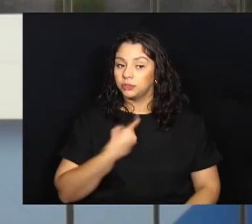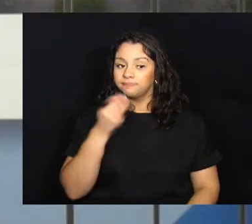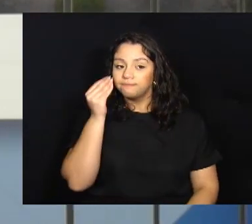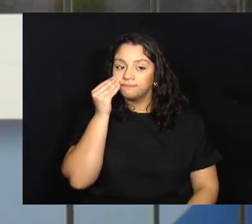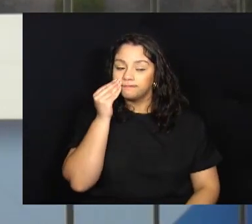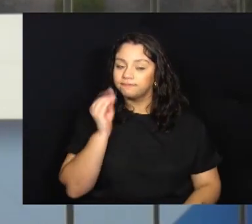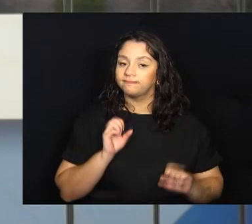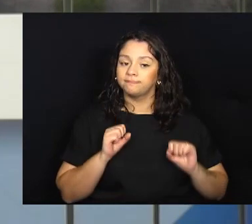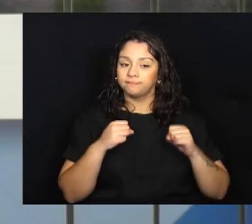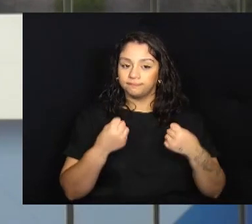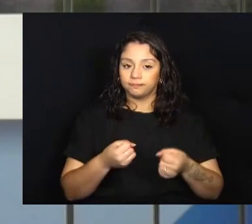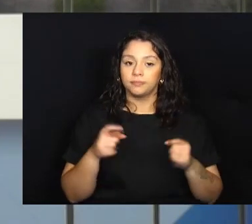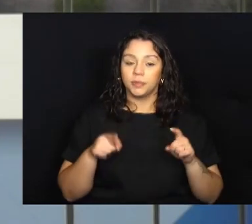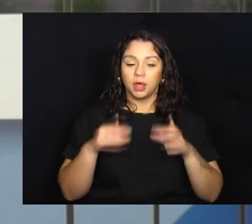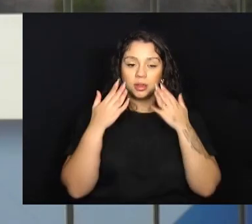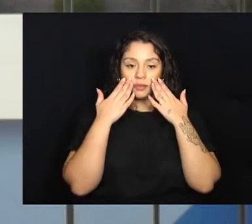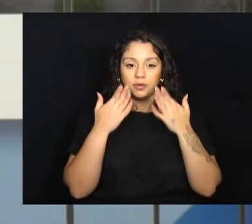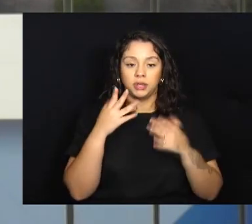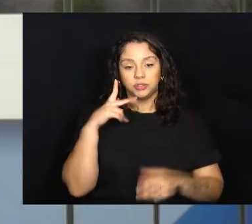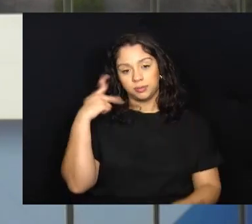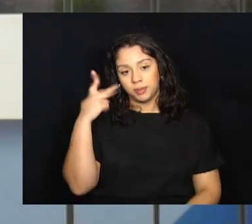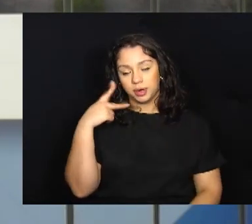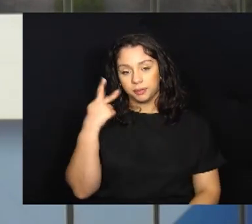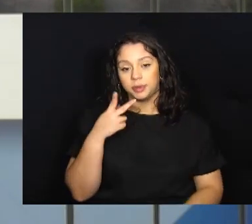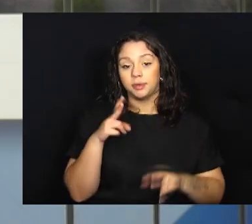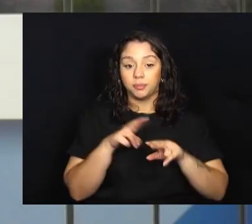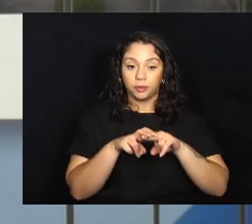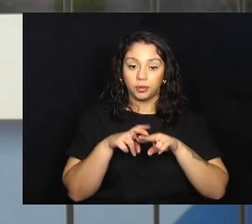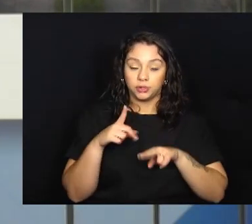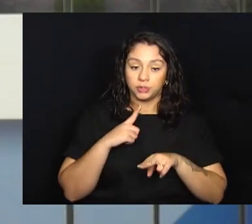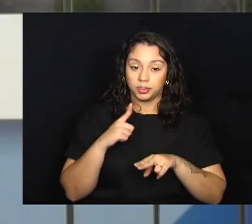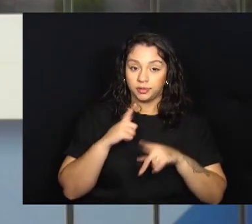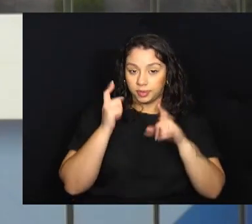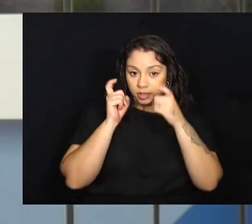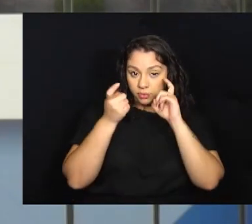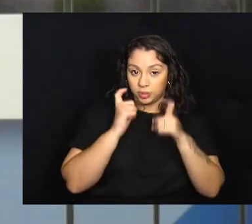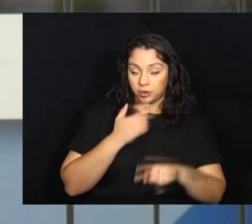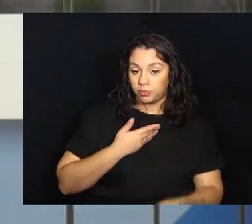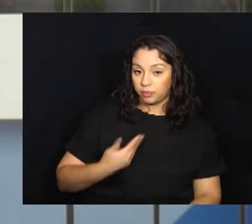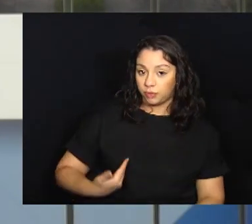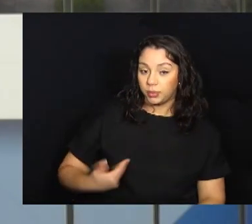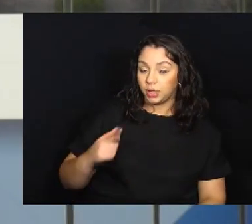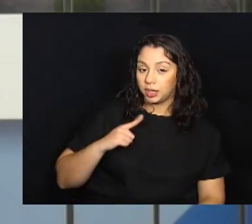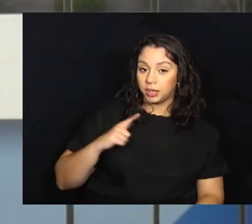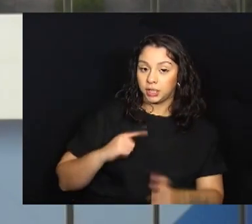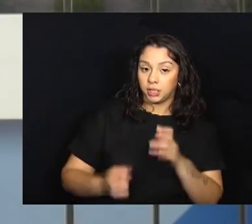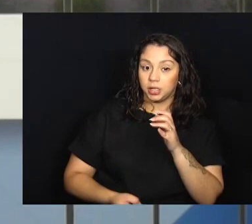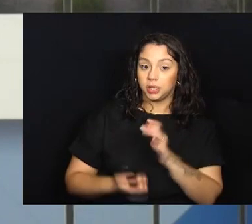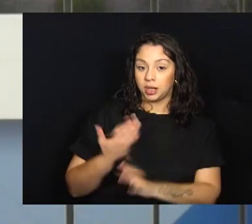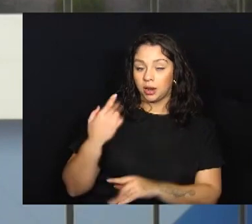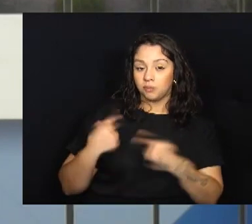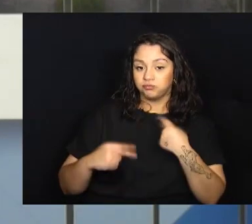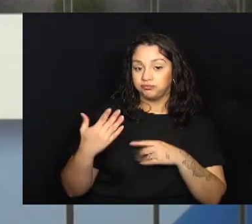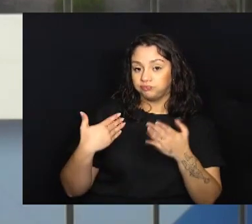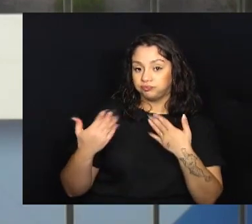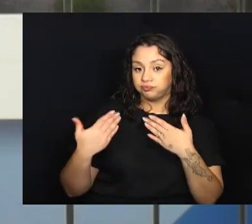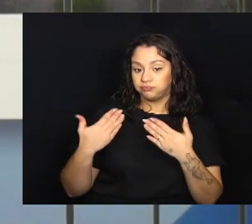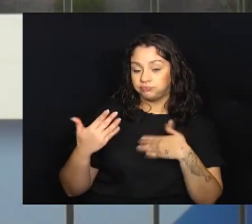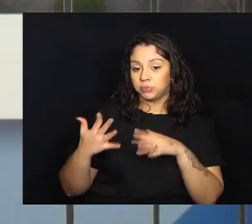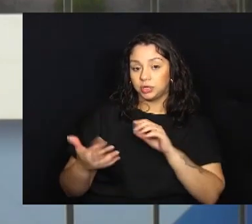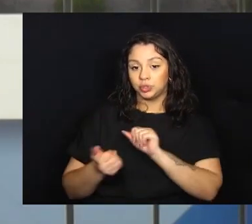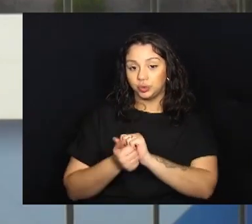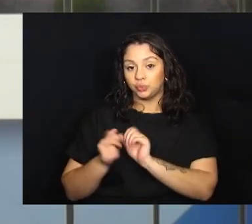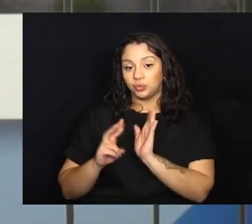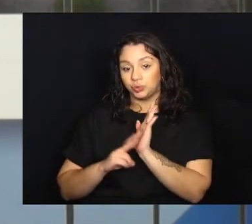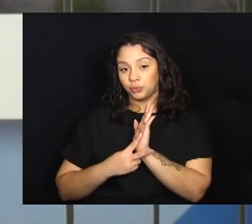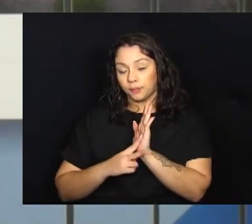a partir dessa frente parlamentar, e por isso nós fizemos essa audiência pública e estamos estabelecendo o diálogo, o debate com os sindicatos,